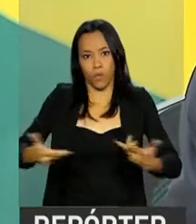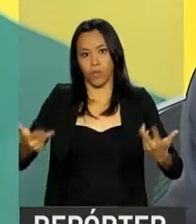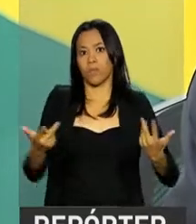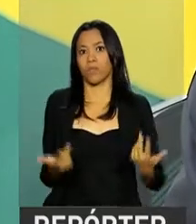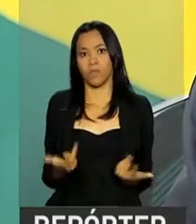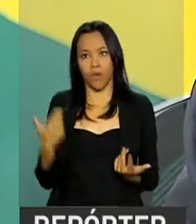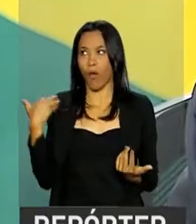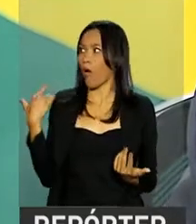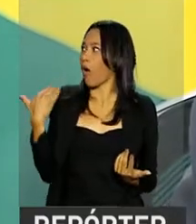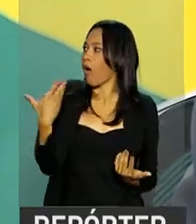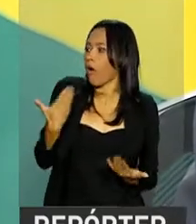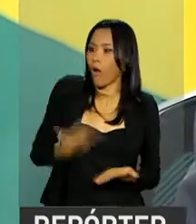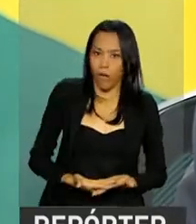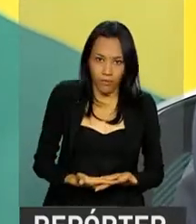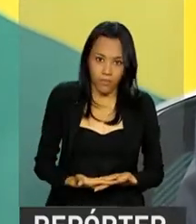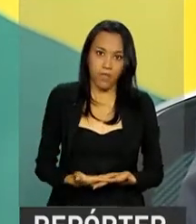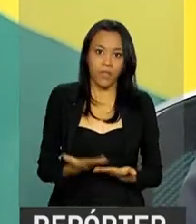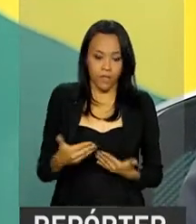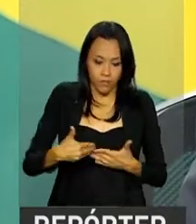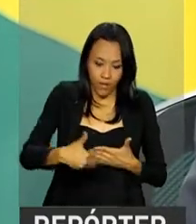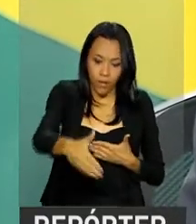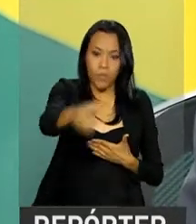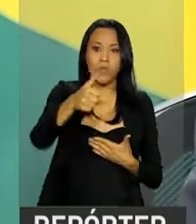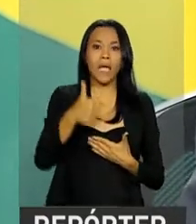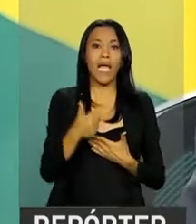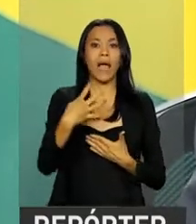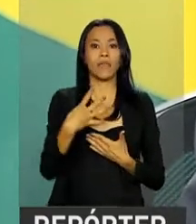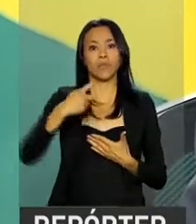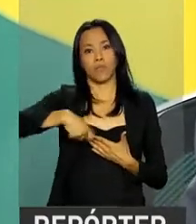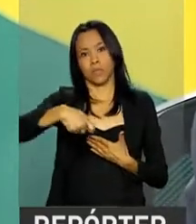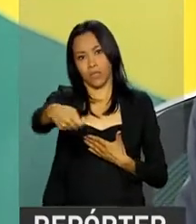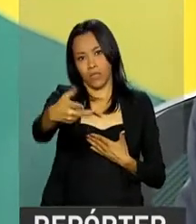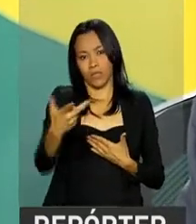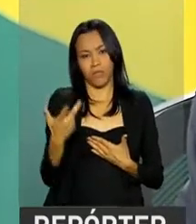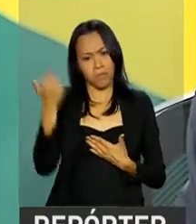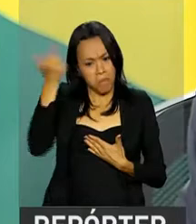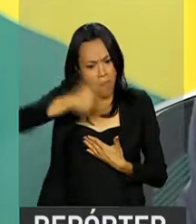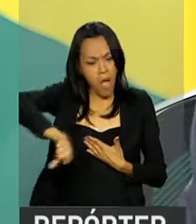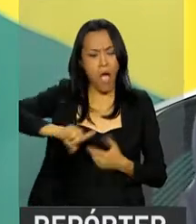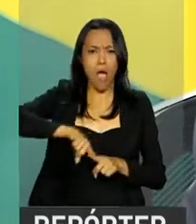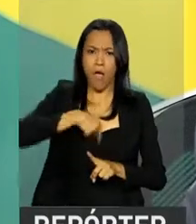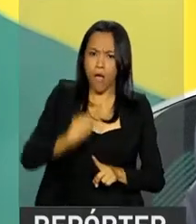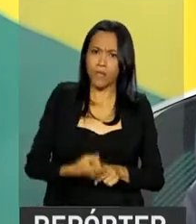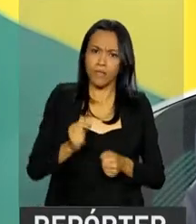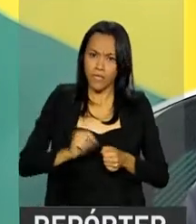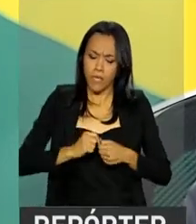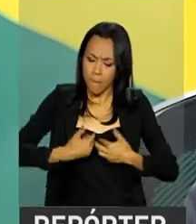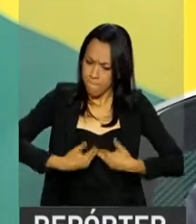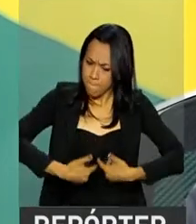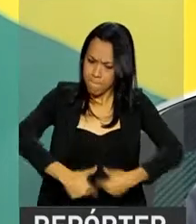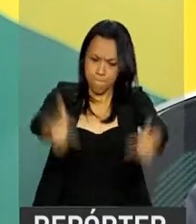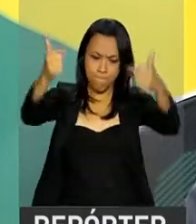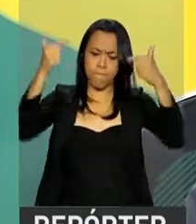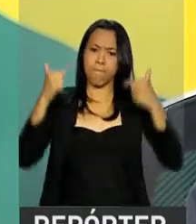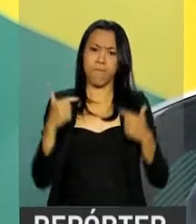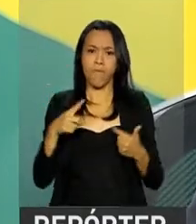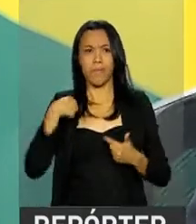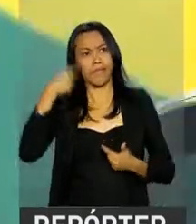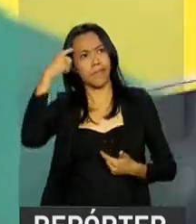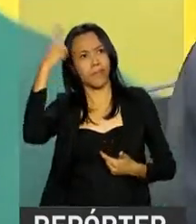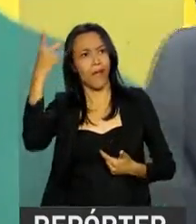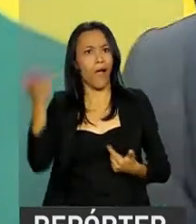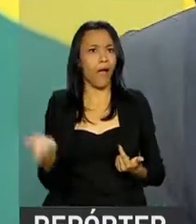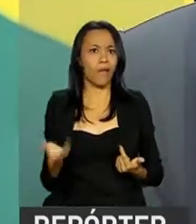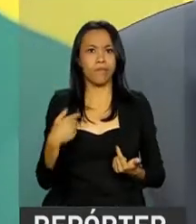muita coisa e, portanto, nós temos 14 meses pela frente para produzir muita coisa ainda. Não vamos ter essa ideia, nem